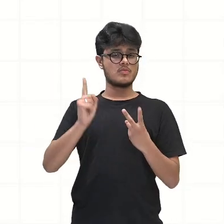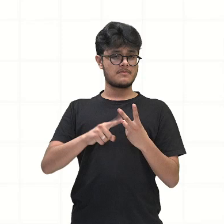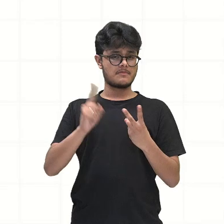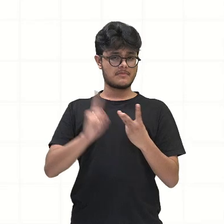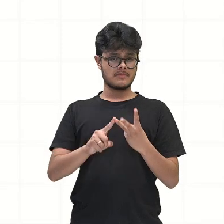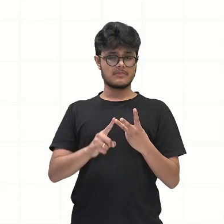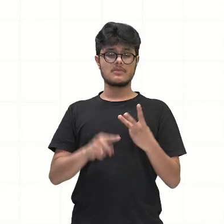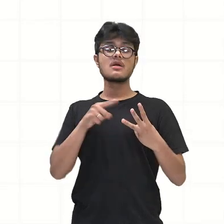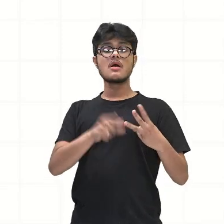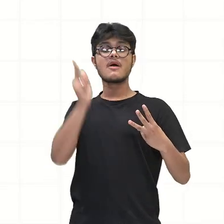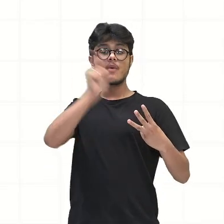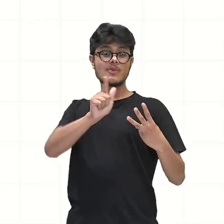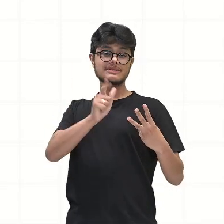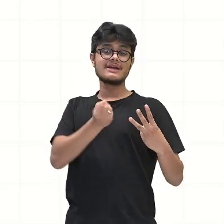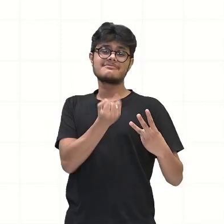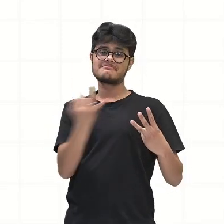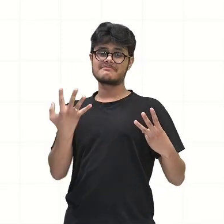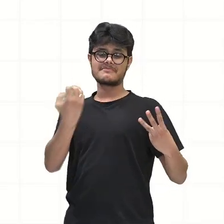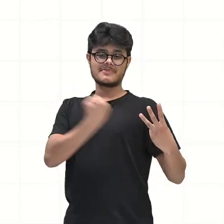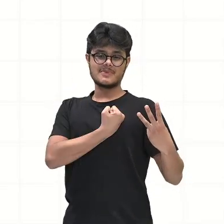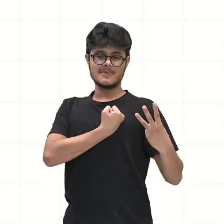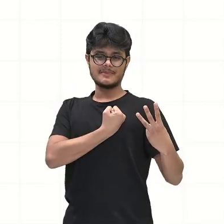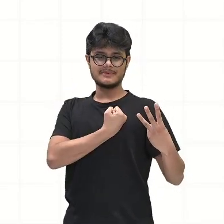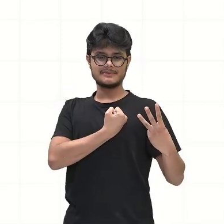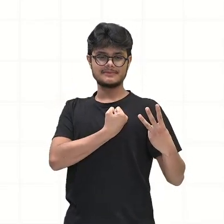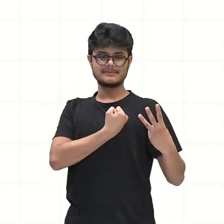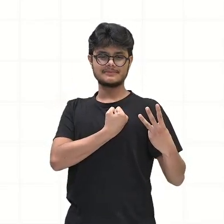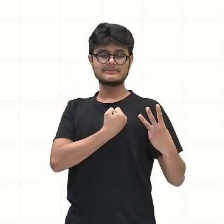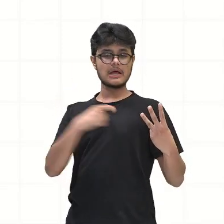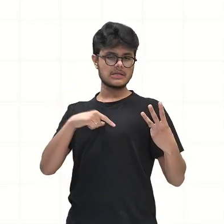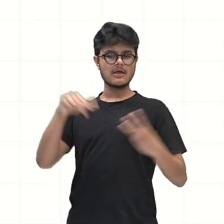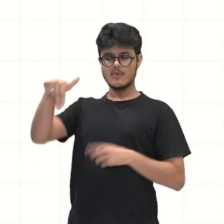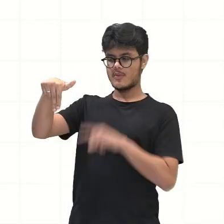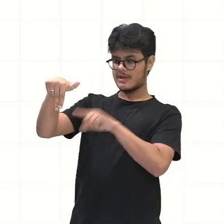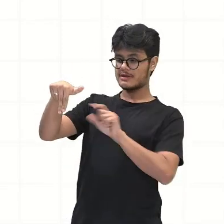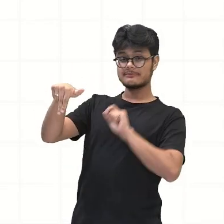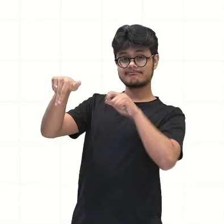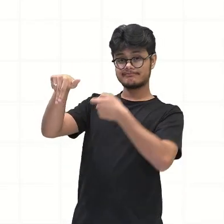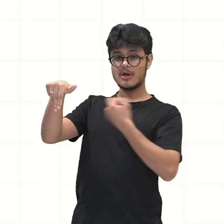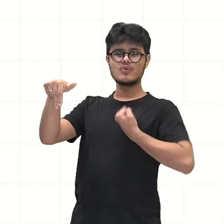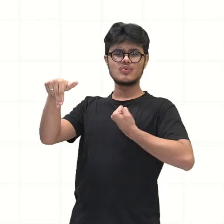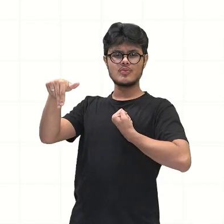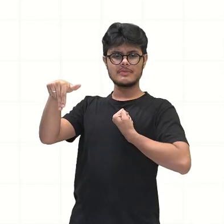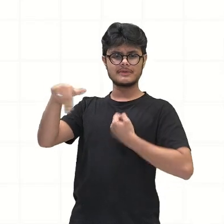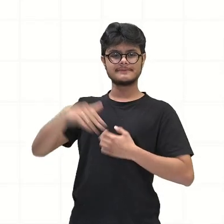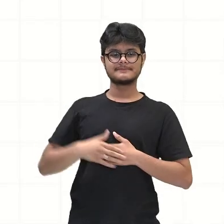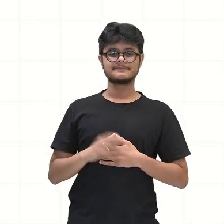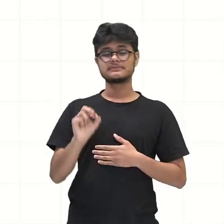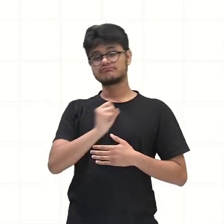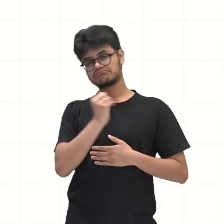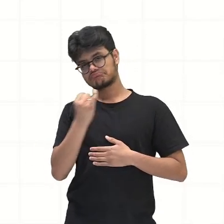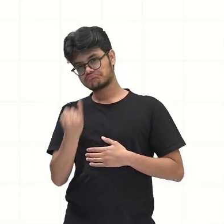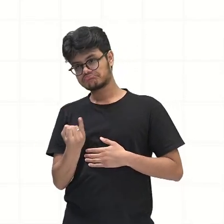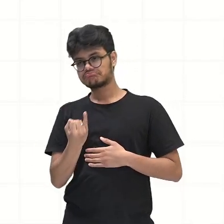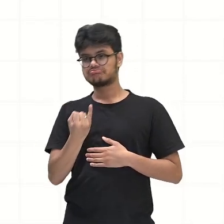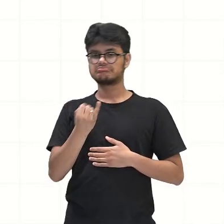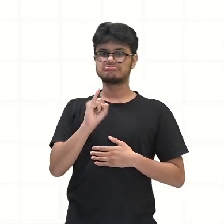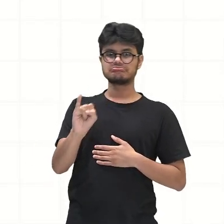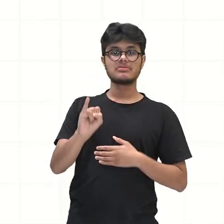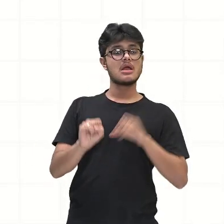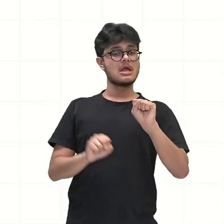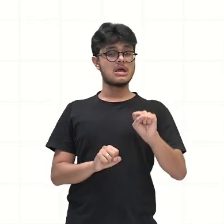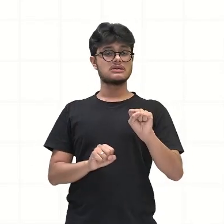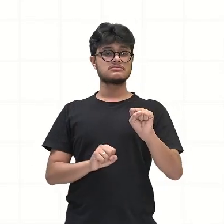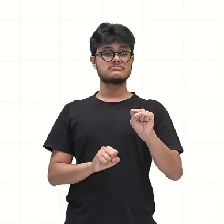derrota. Então, o número, aí eu coloco N de número e coloco S ou ômega, né?